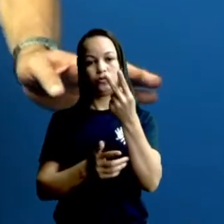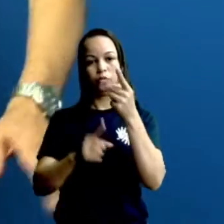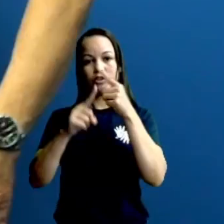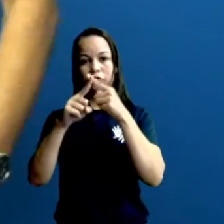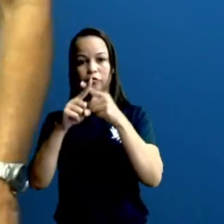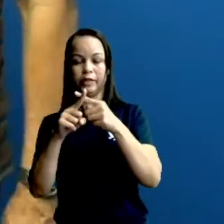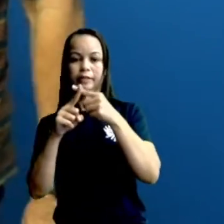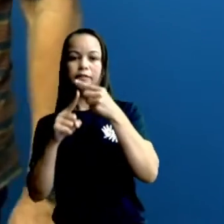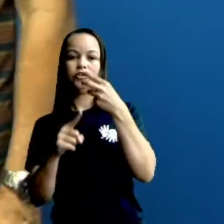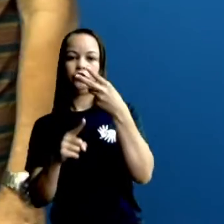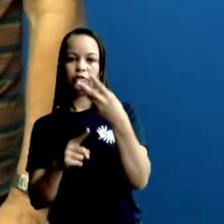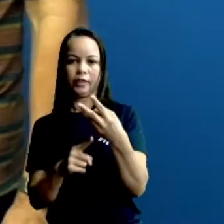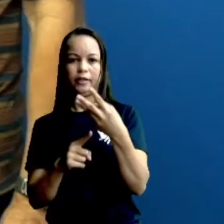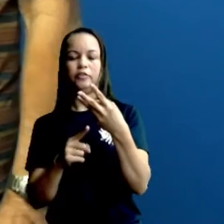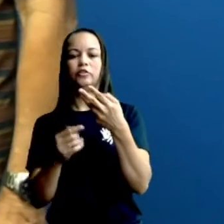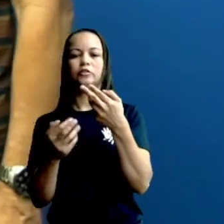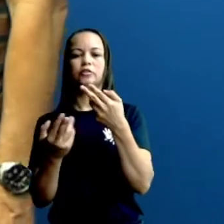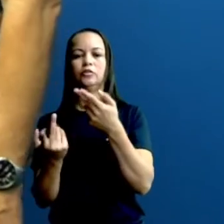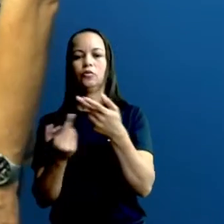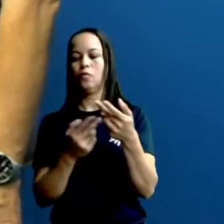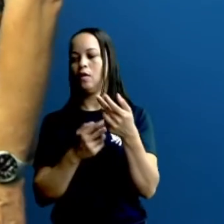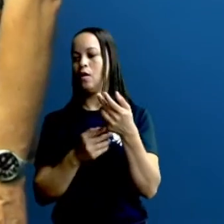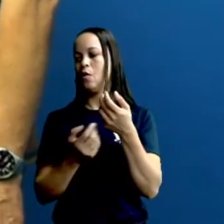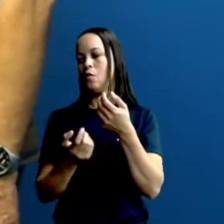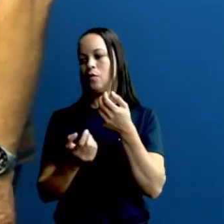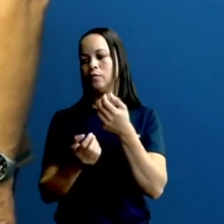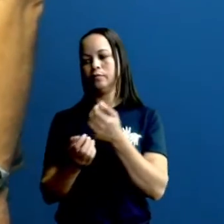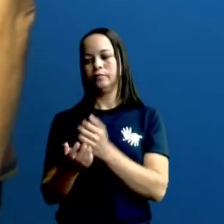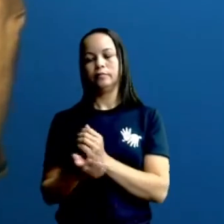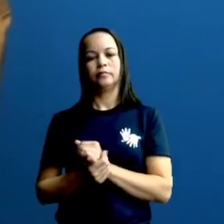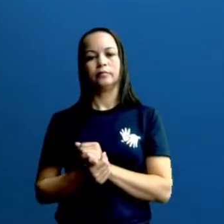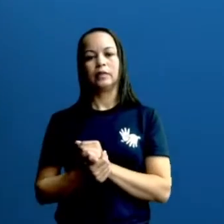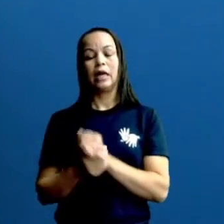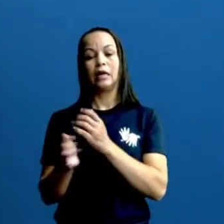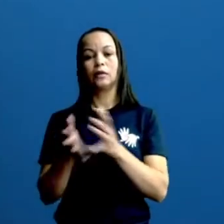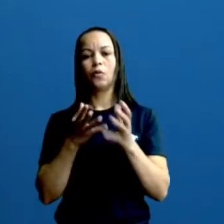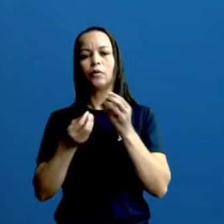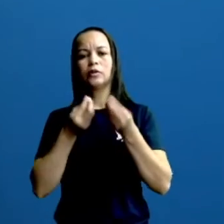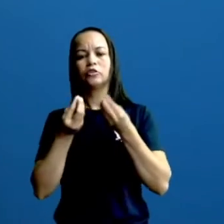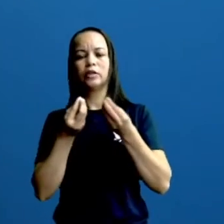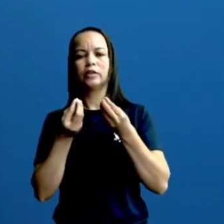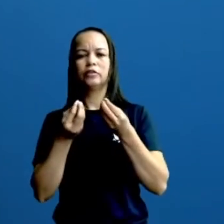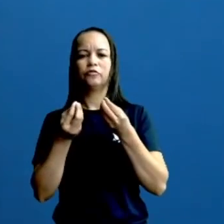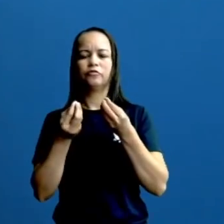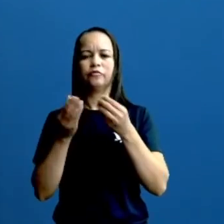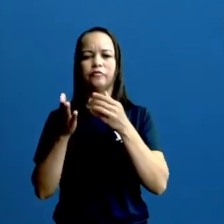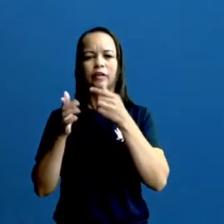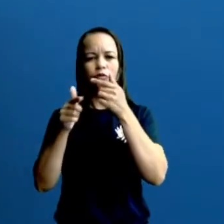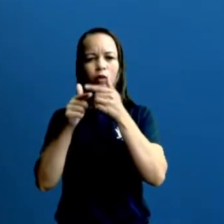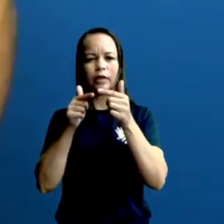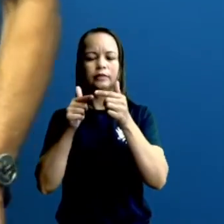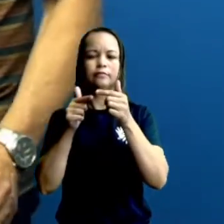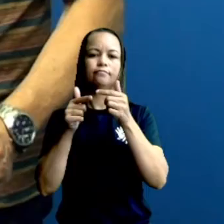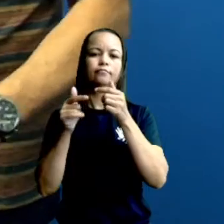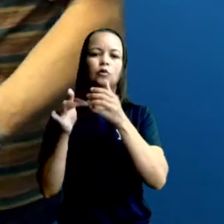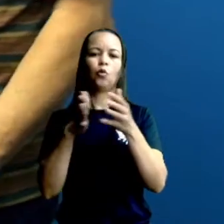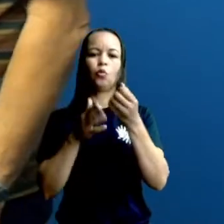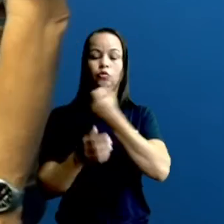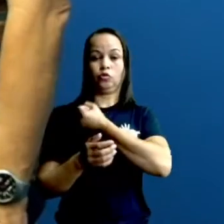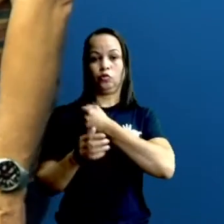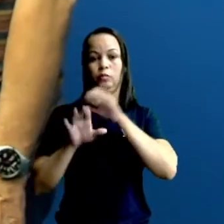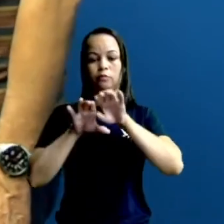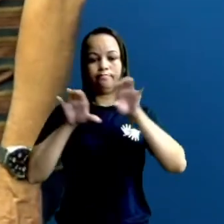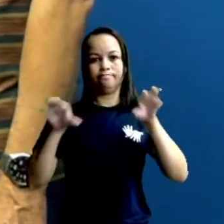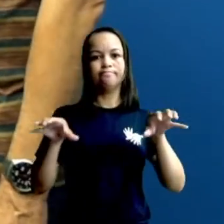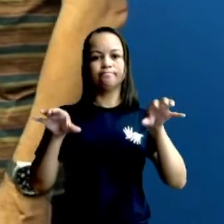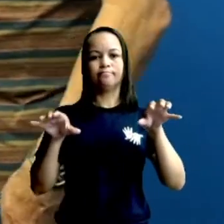3. E fica nisso mesmo, 2 vezes 3. Tá? Quando a gente já fatora os números individualmente, a gente